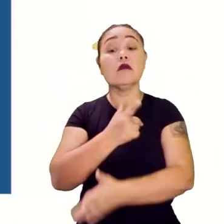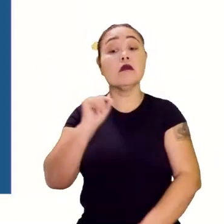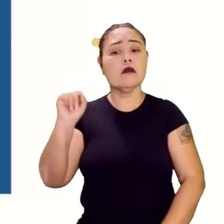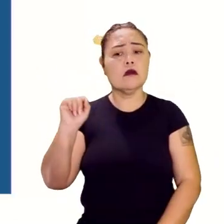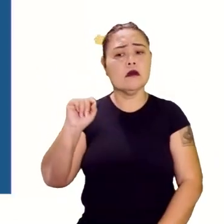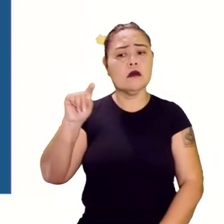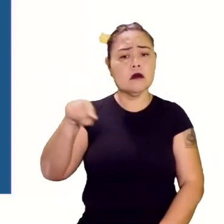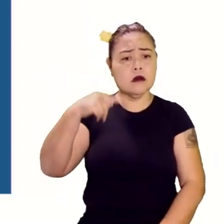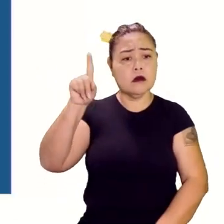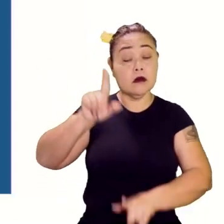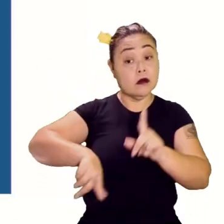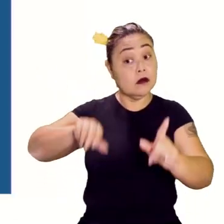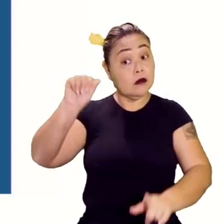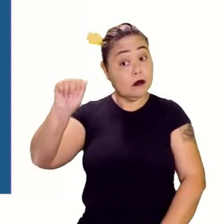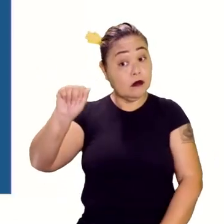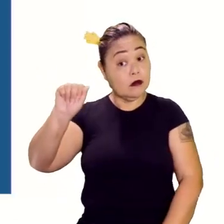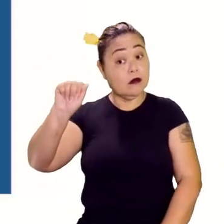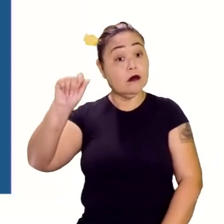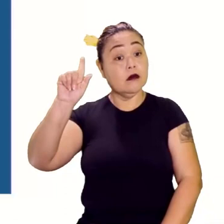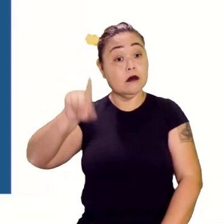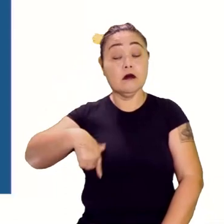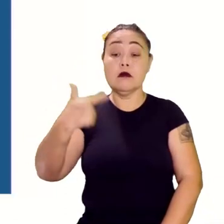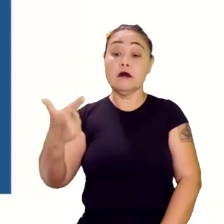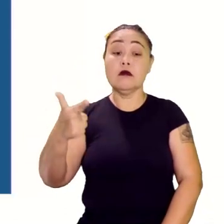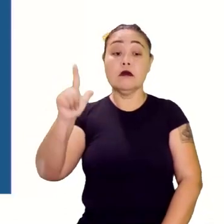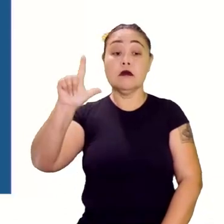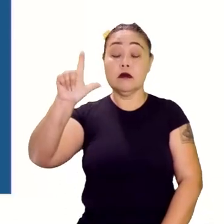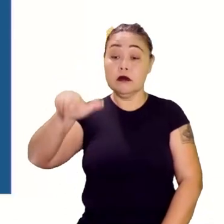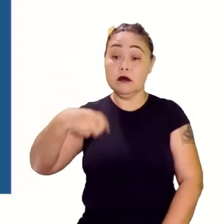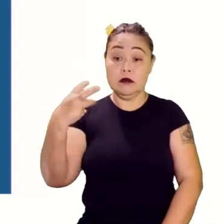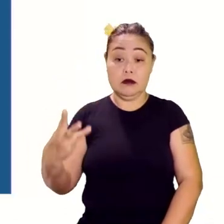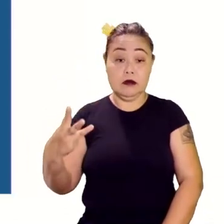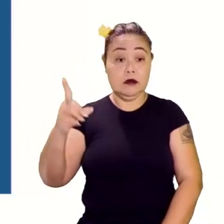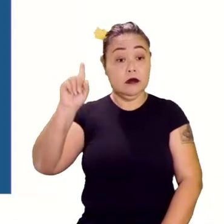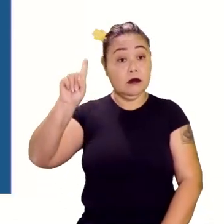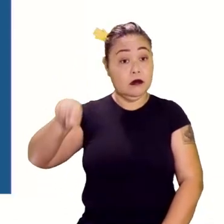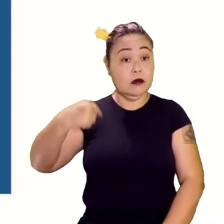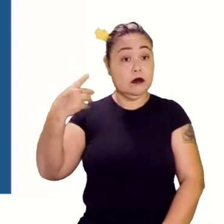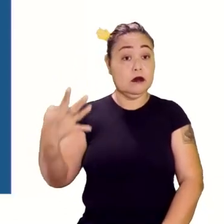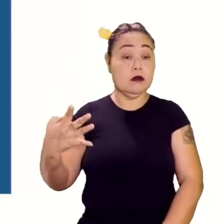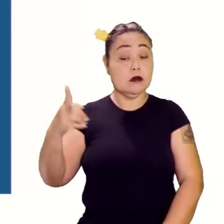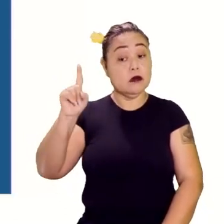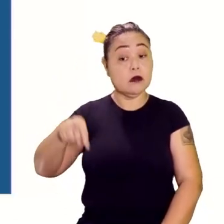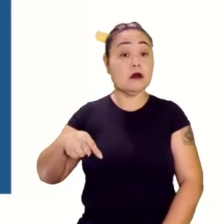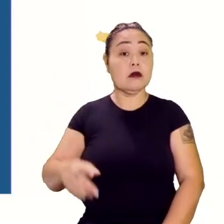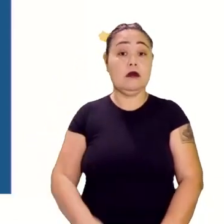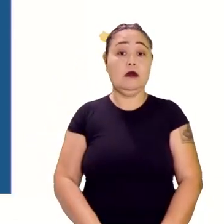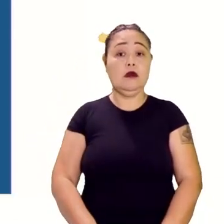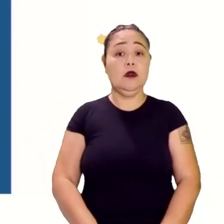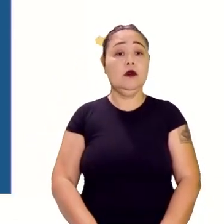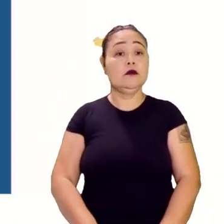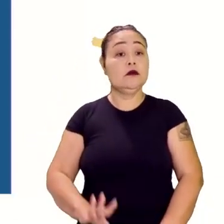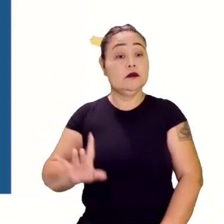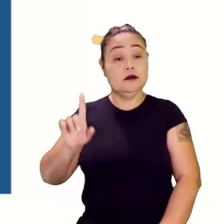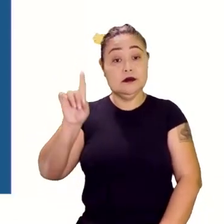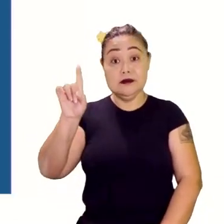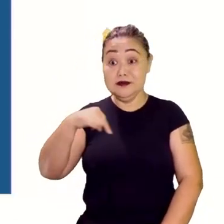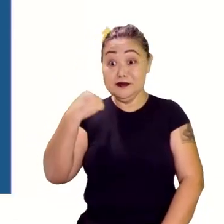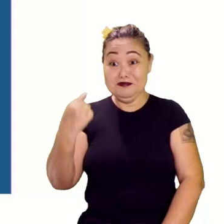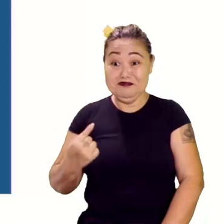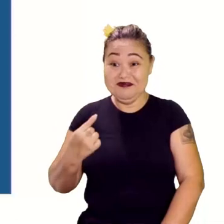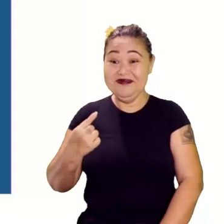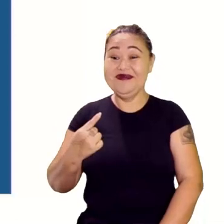acontece? Será que o nosso a é 1? O nosso A é 2, o nosso A é 3 ou é 4? O nosso A